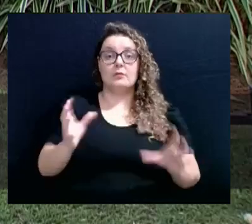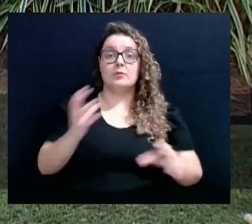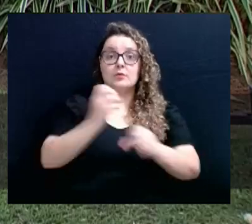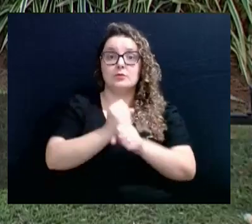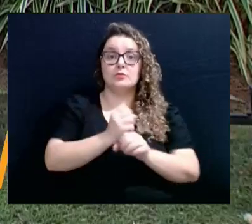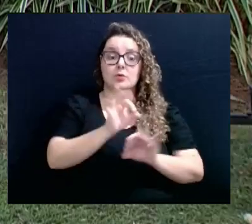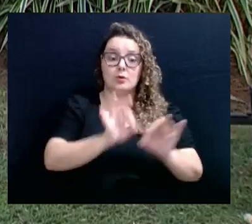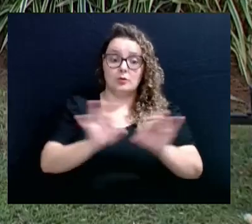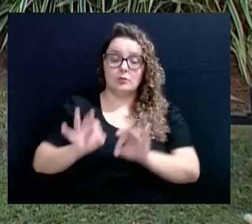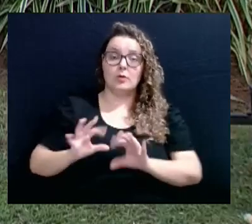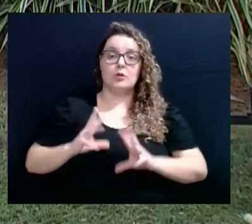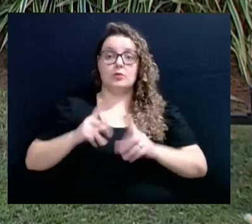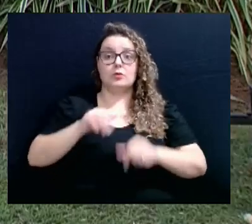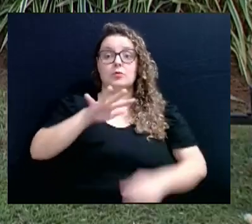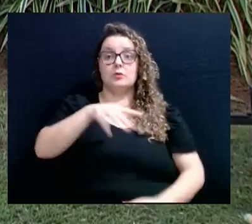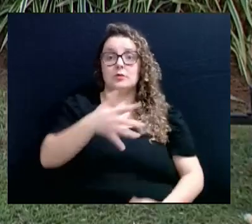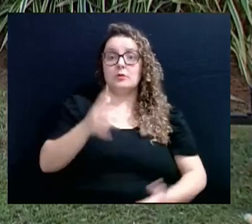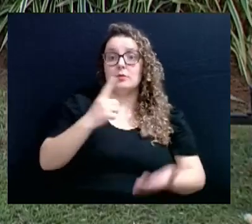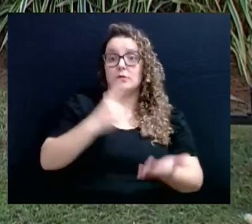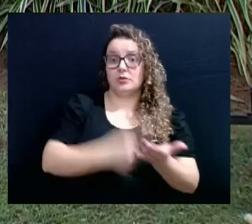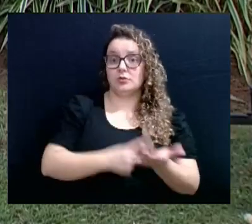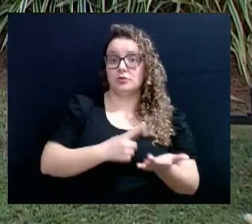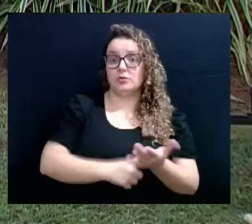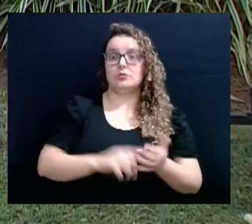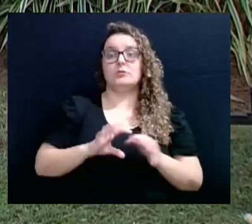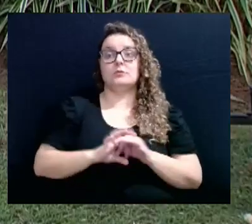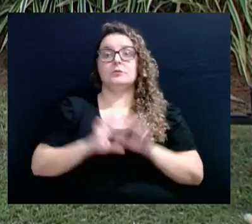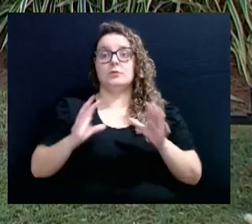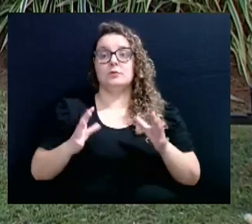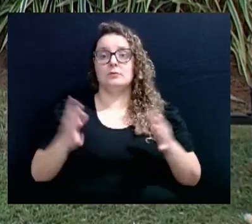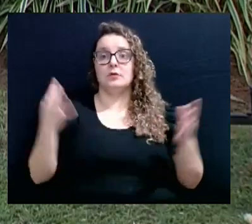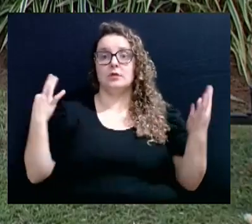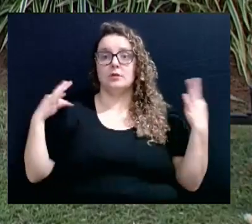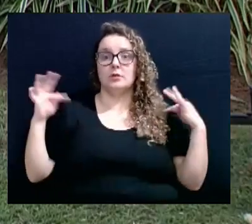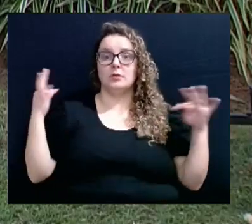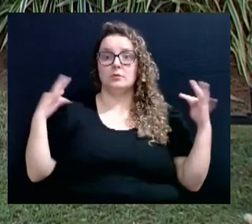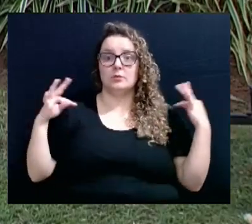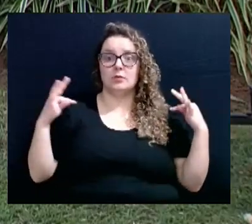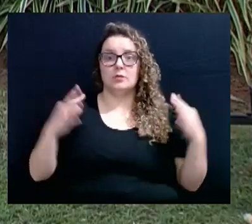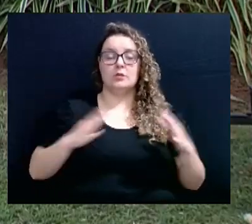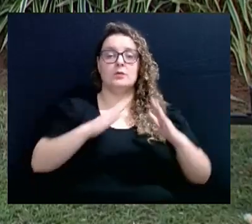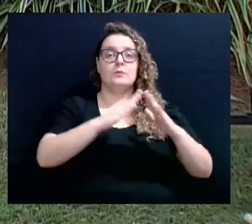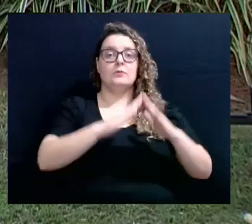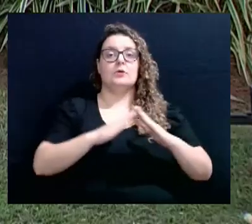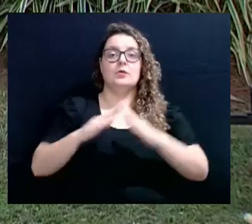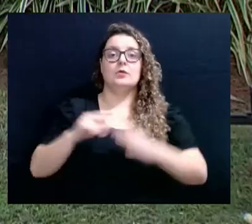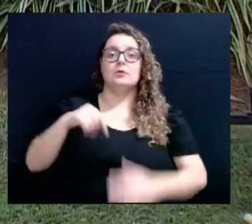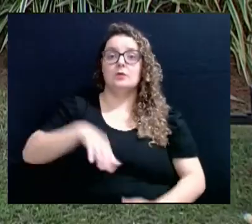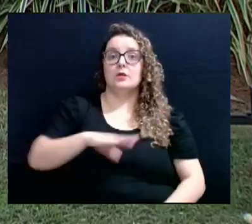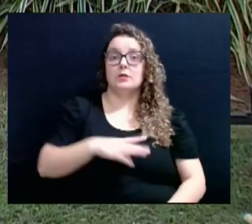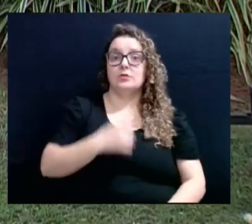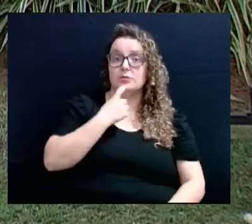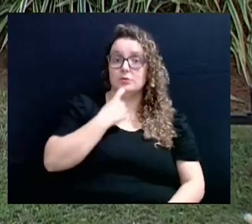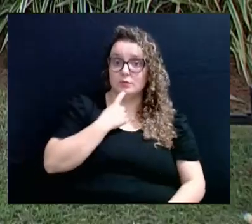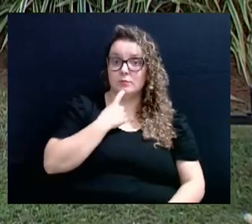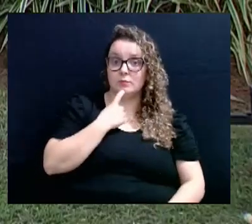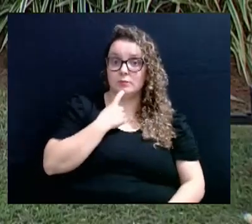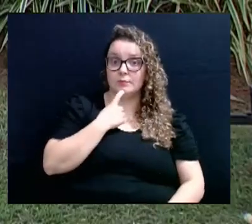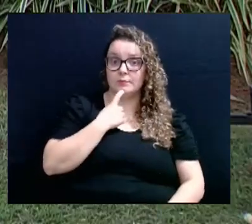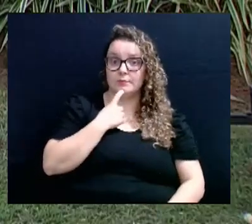agenda disponível para turistas e também moradores aqui de Campinas, com